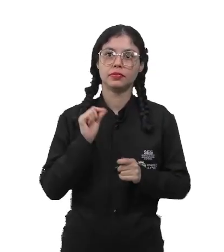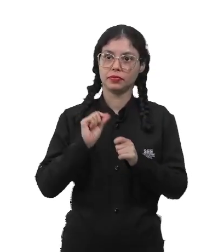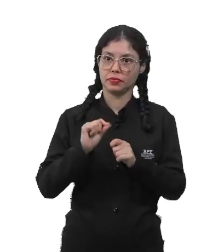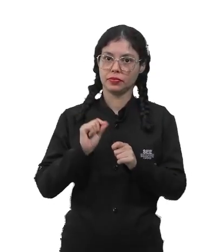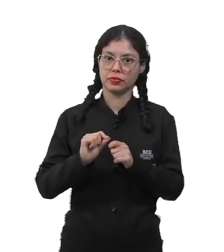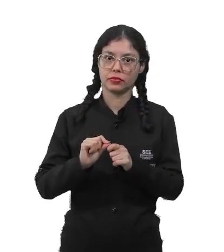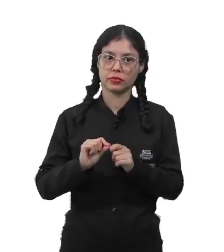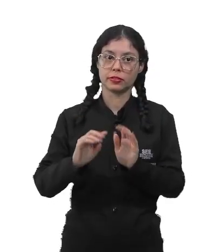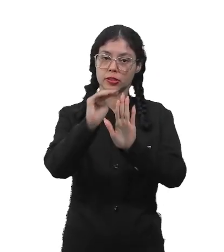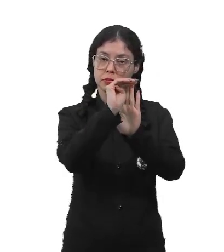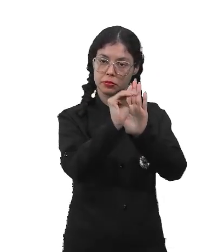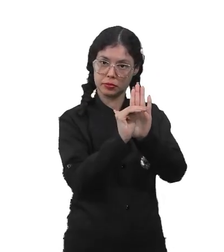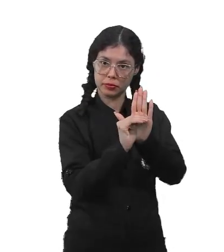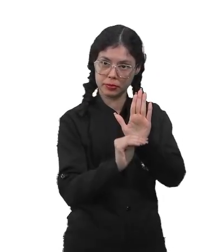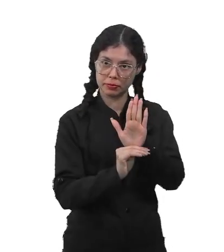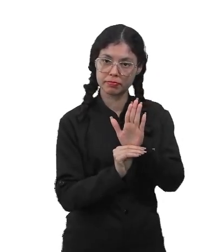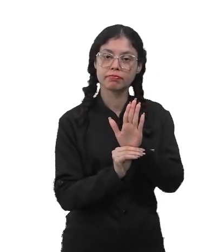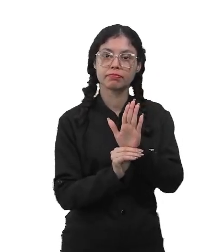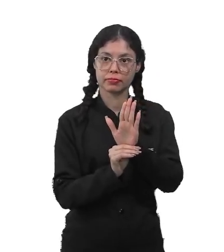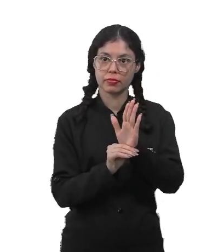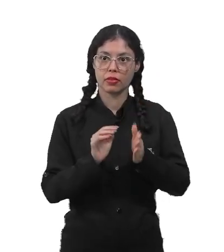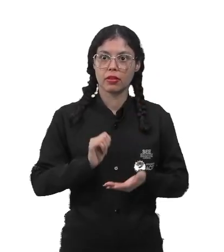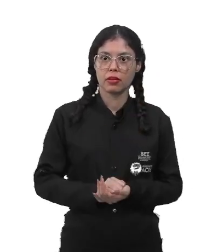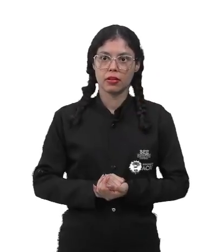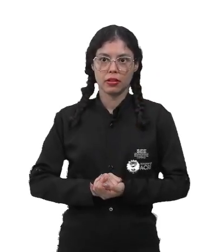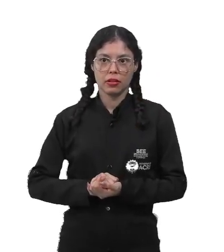essas classificações, tá?